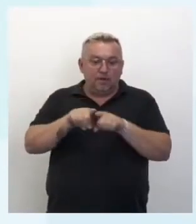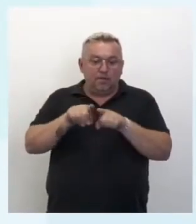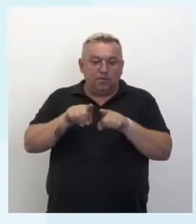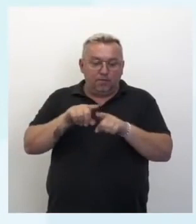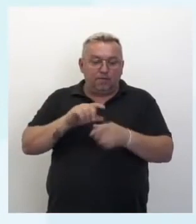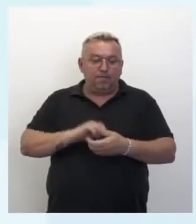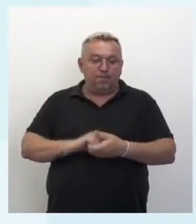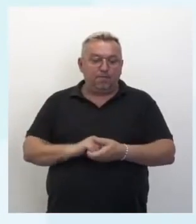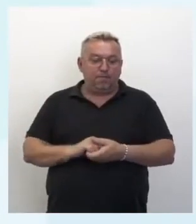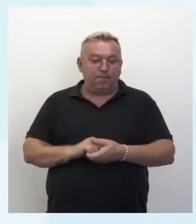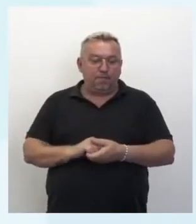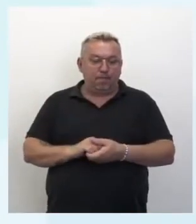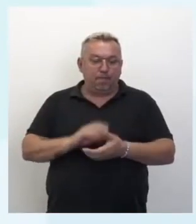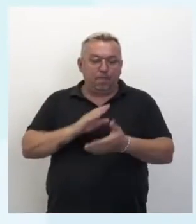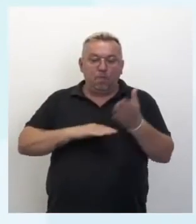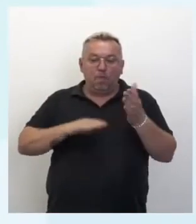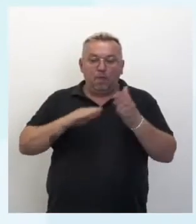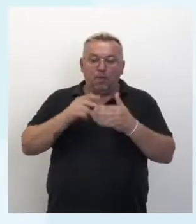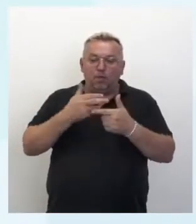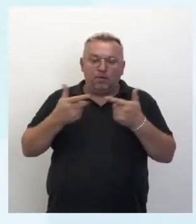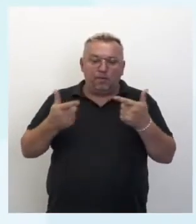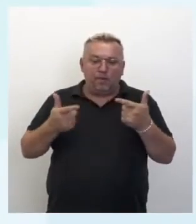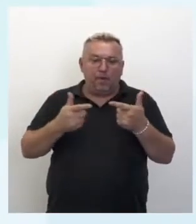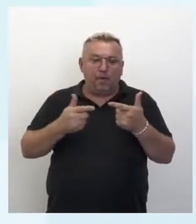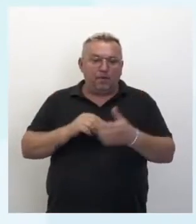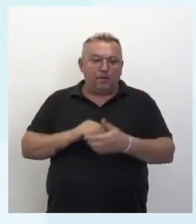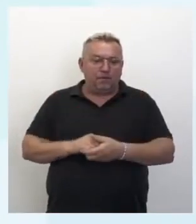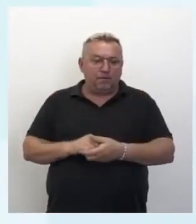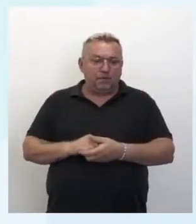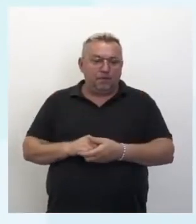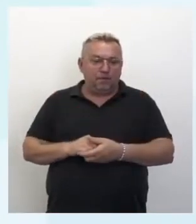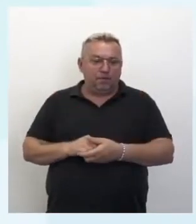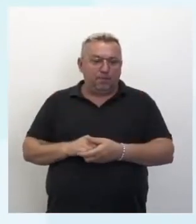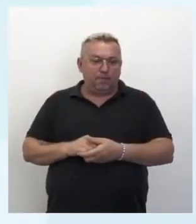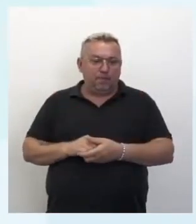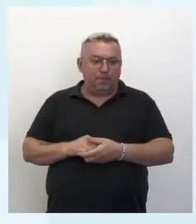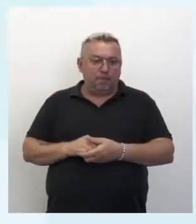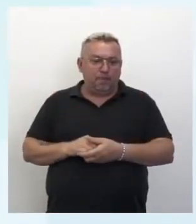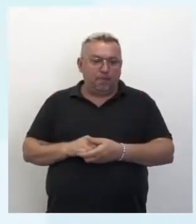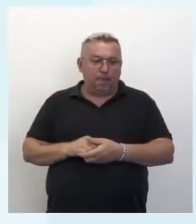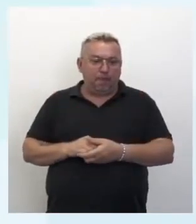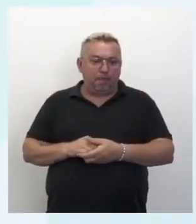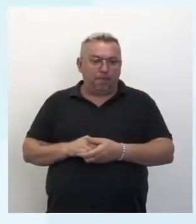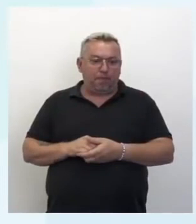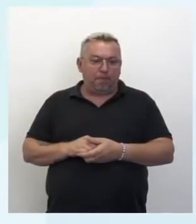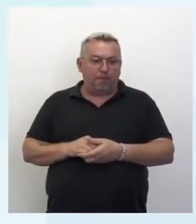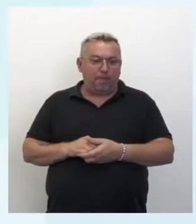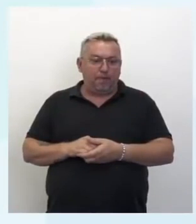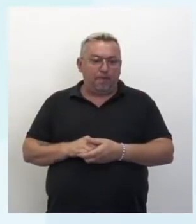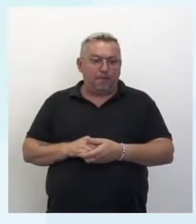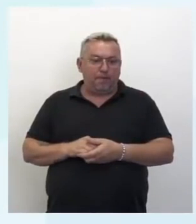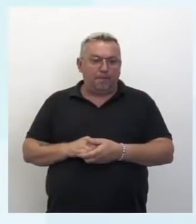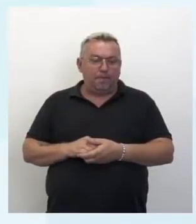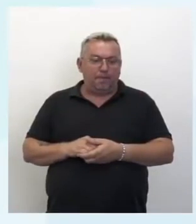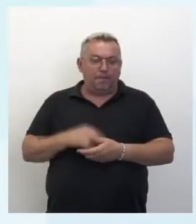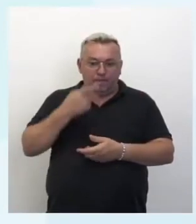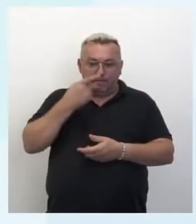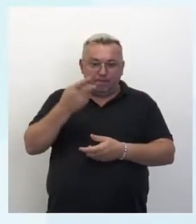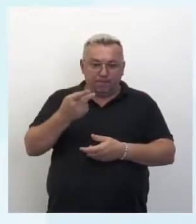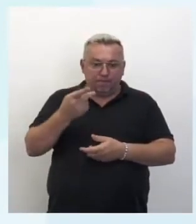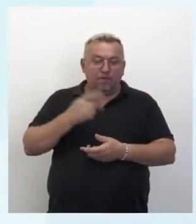plural de todas essas aqui, ó. Plural de he, ele, para eu falar ele, eu vou falar